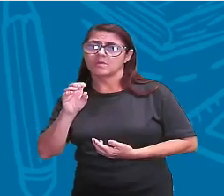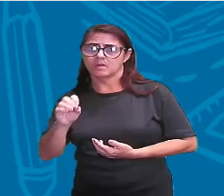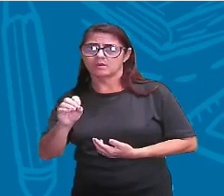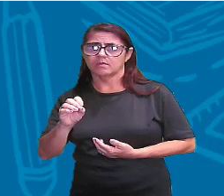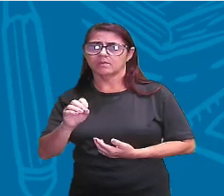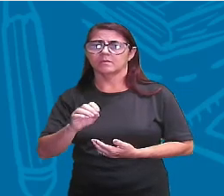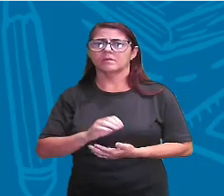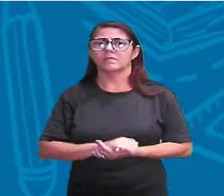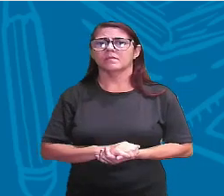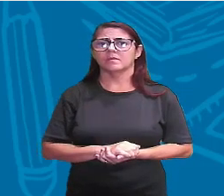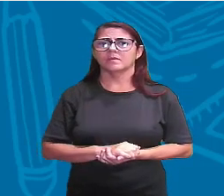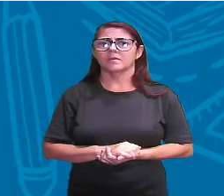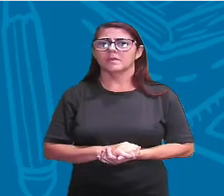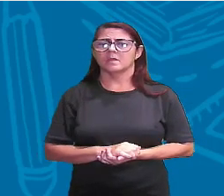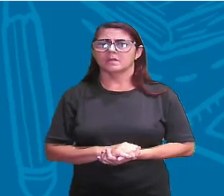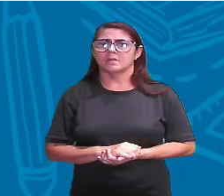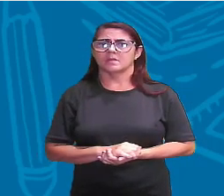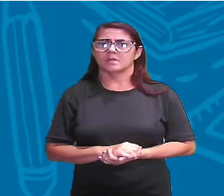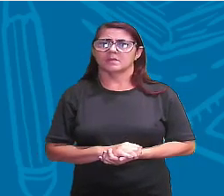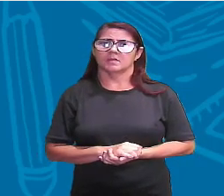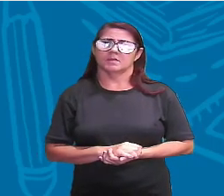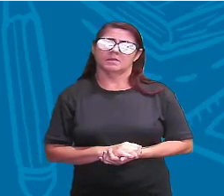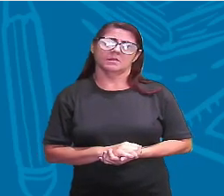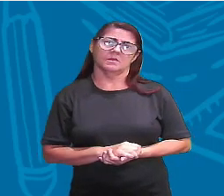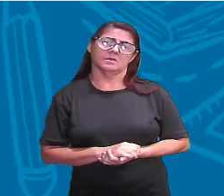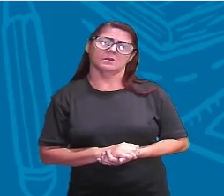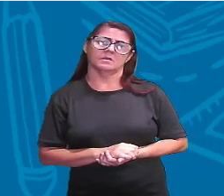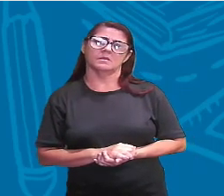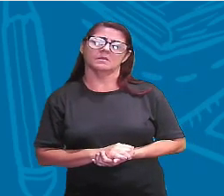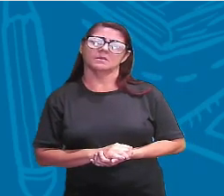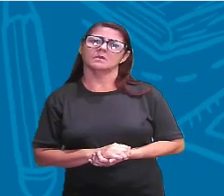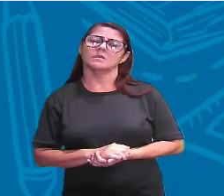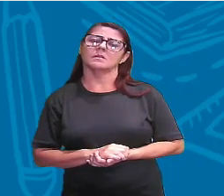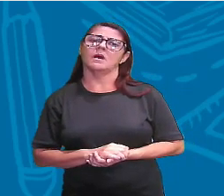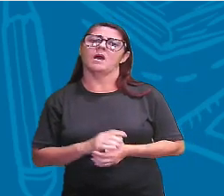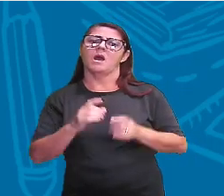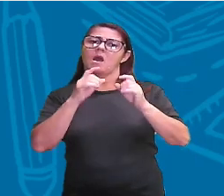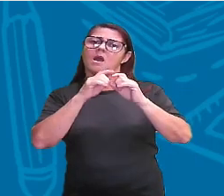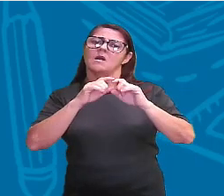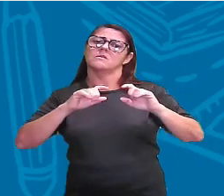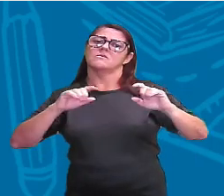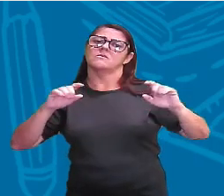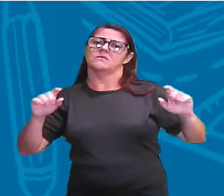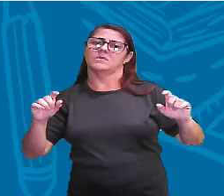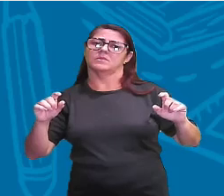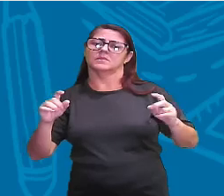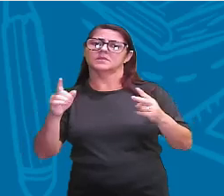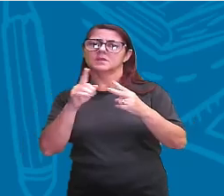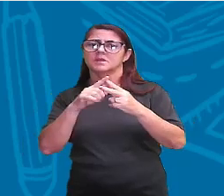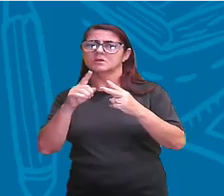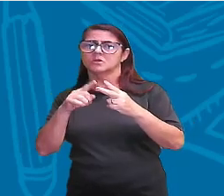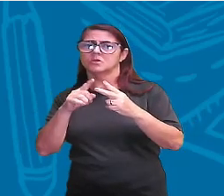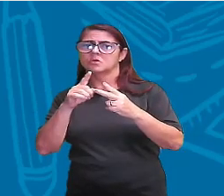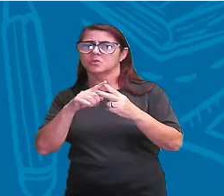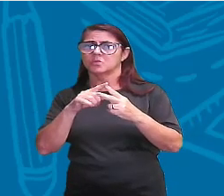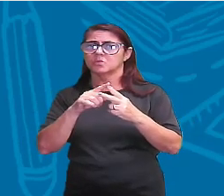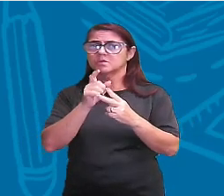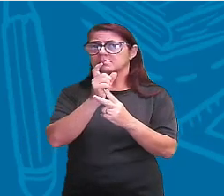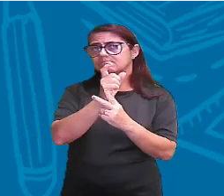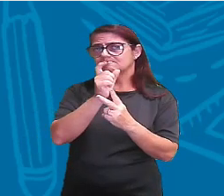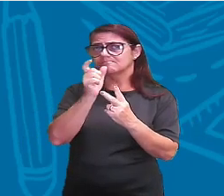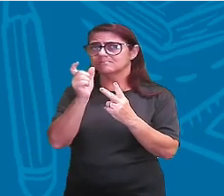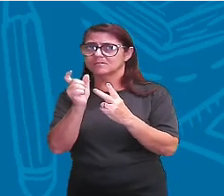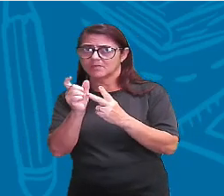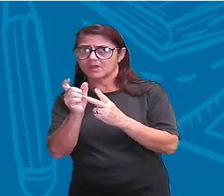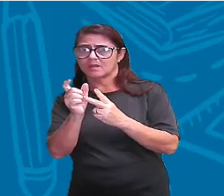want him to come and visit me. A frase aí, eu tenho duas palavrinhas que são